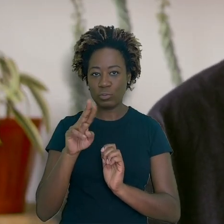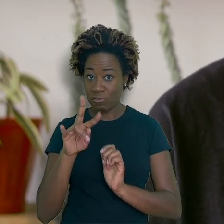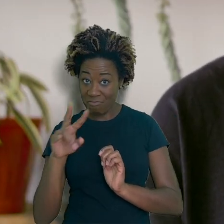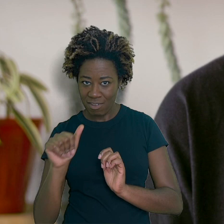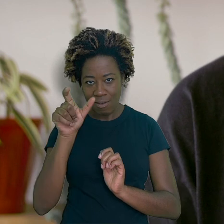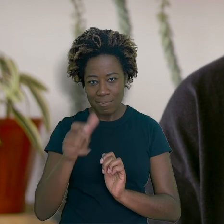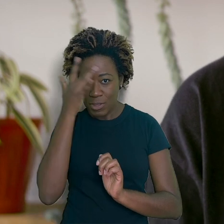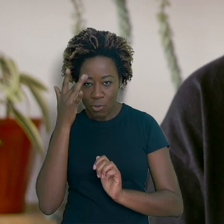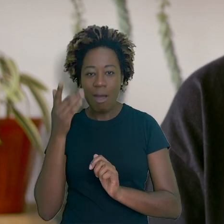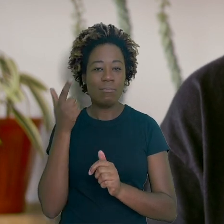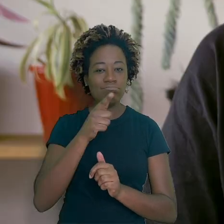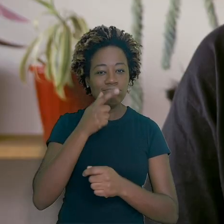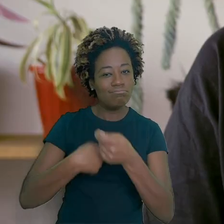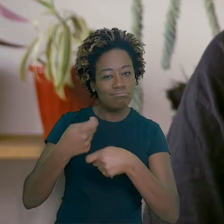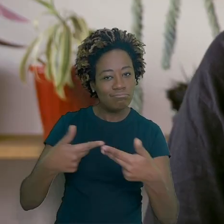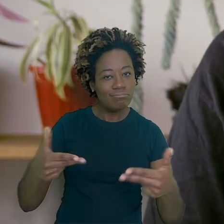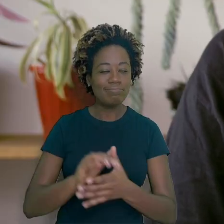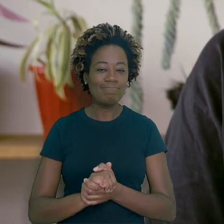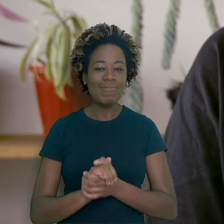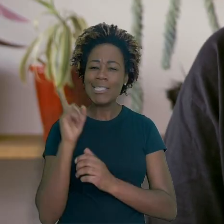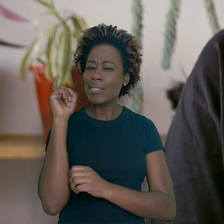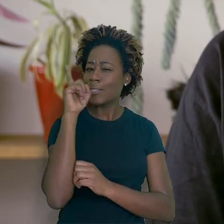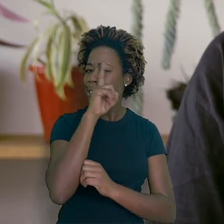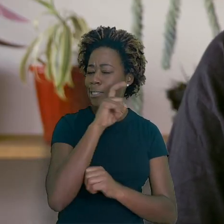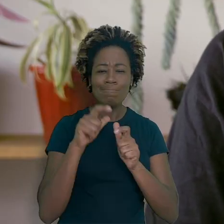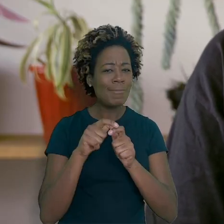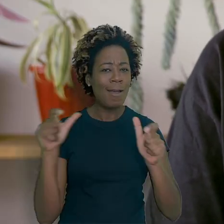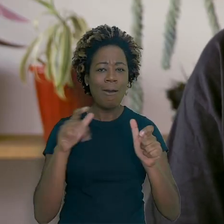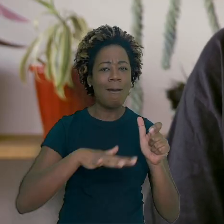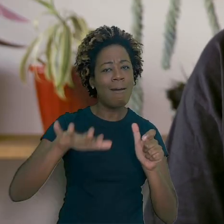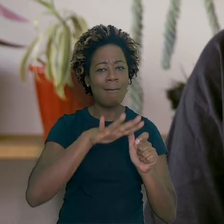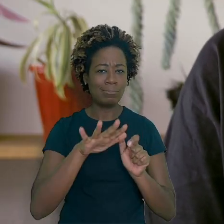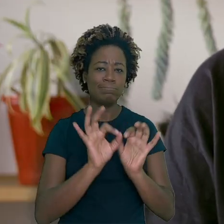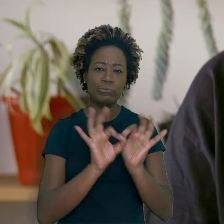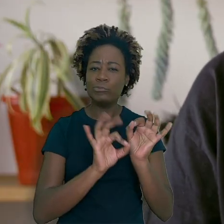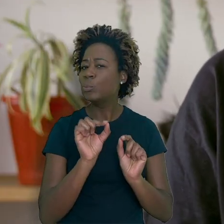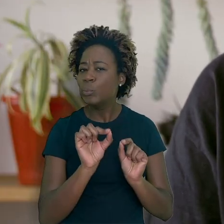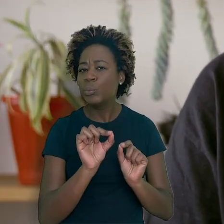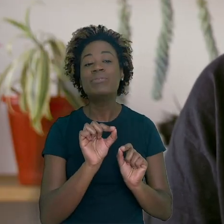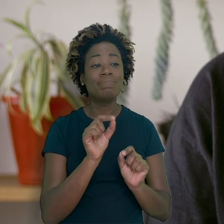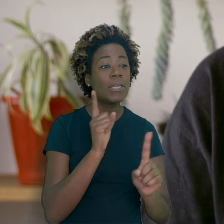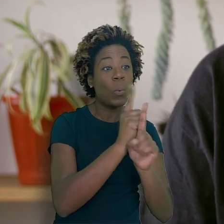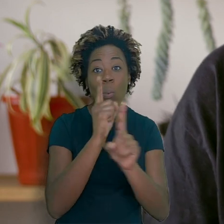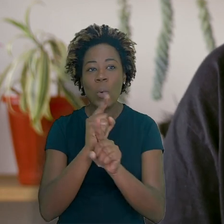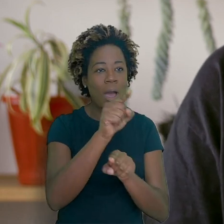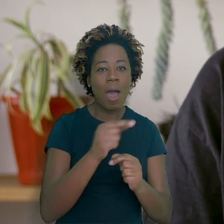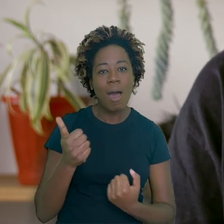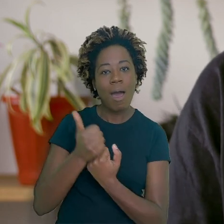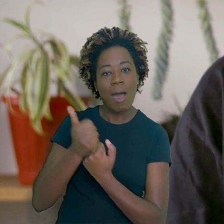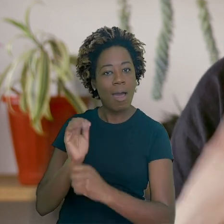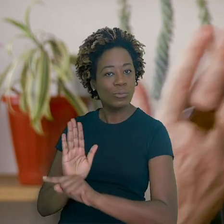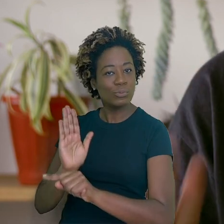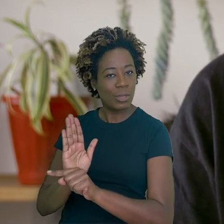essa pessoa sabe lidar com dinheiro. Uma das dificuldades maiores no mercado da produção hoje em dia é a gente conseguir encontrar bons assistentes